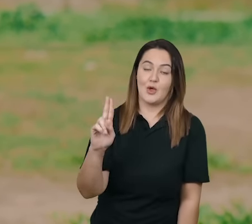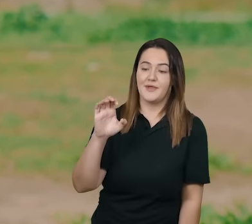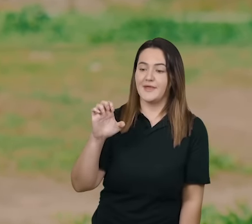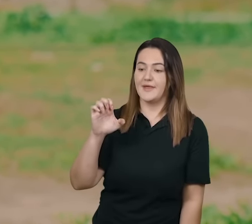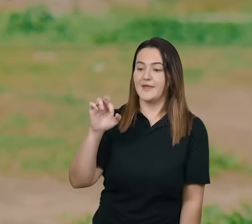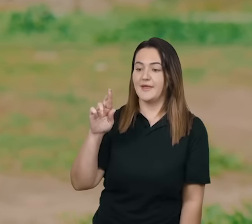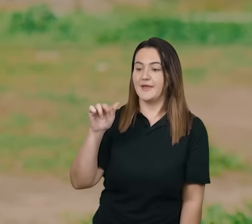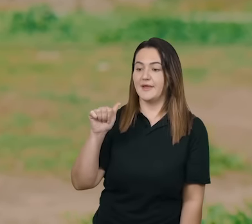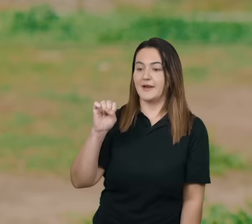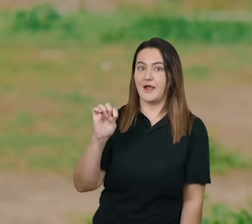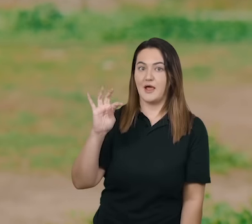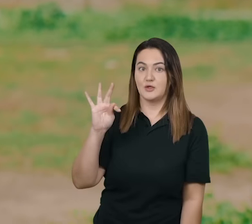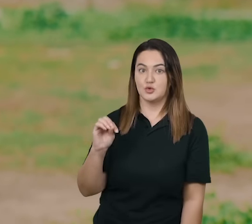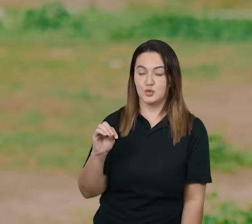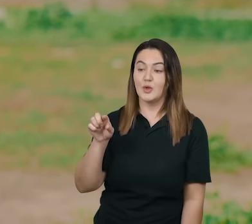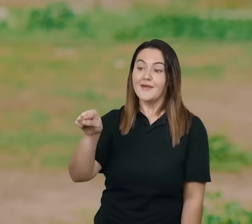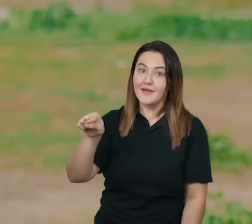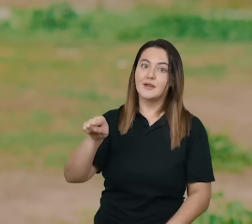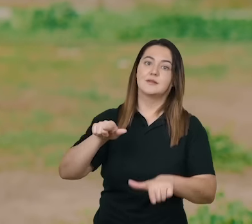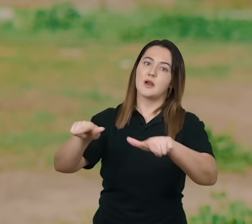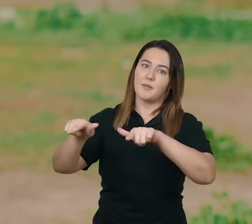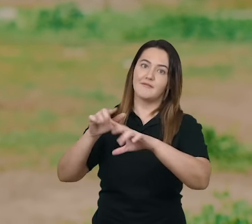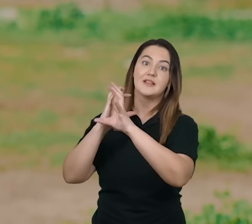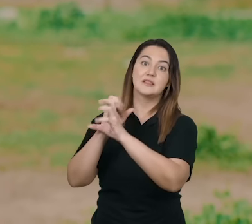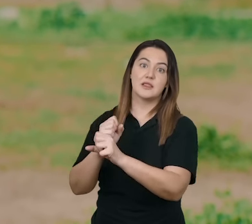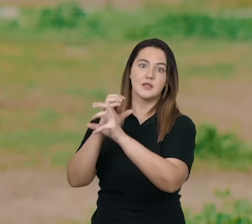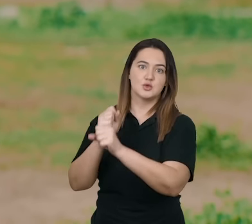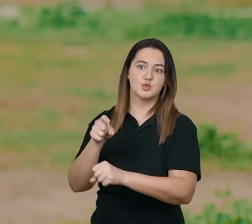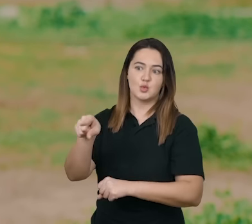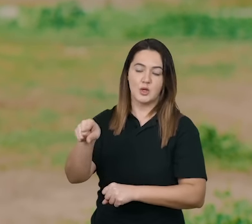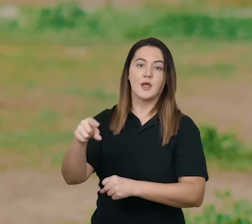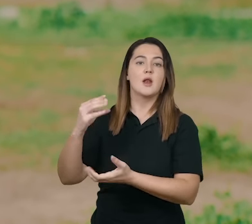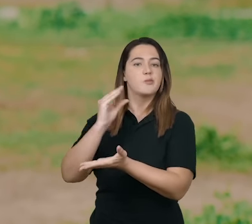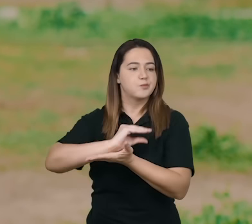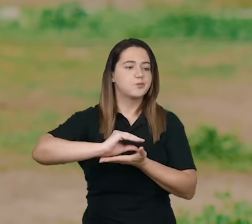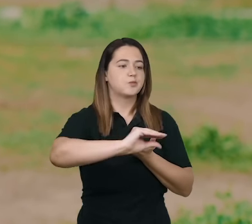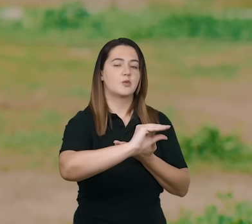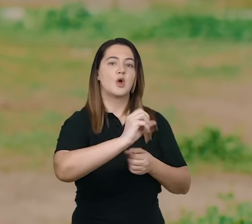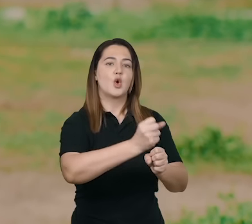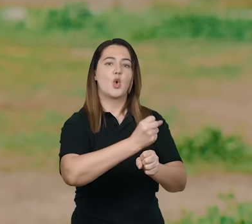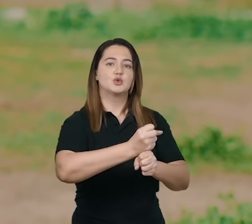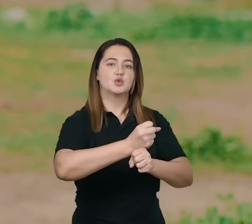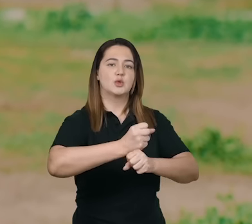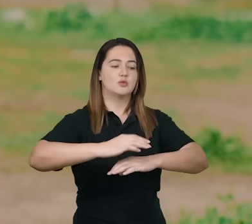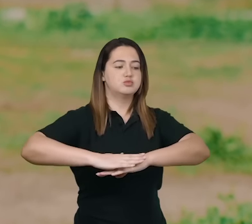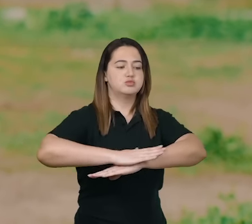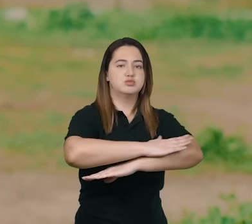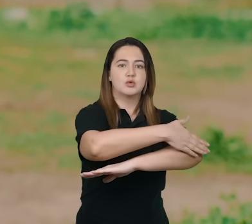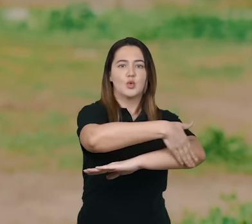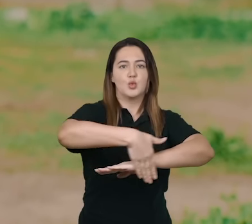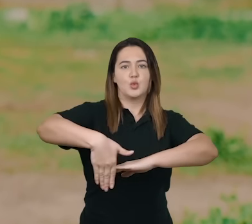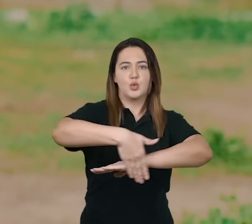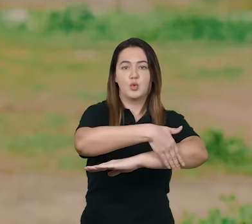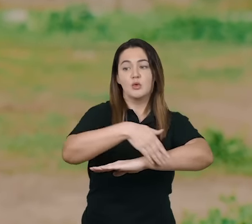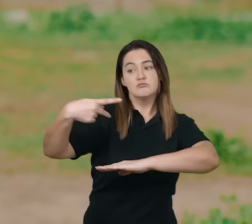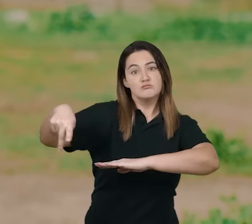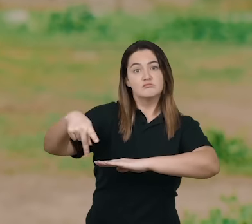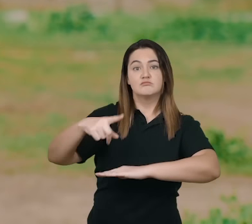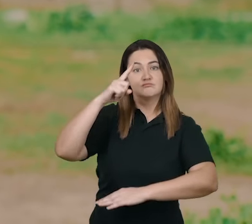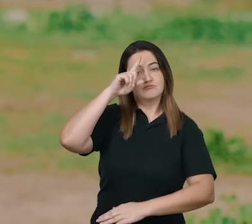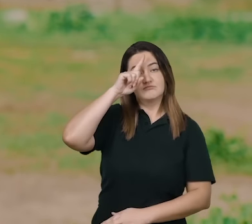era tesoureiro da cidade, construiu, aqui está a palavra pro, que eu acabei não citando, construiu sua pecúnia por sua